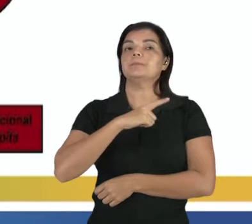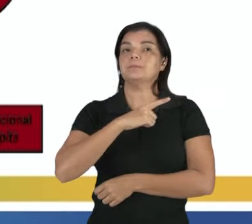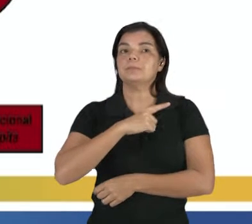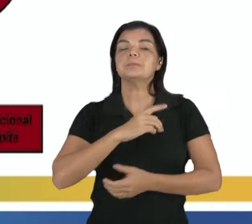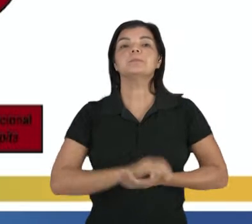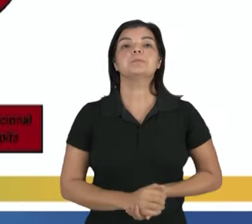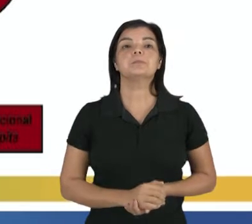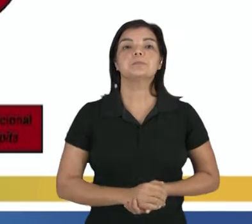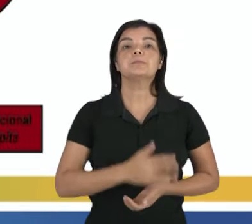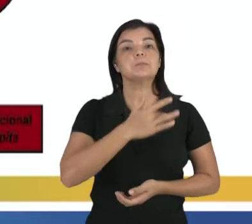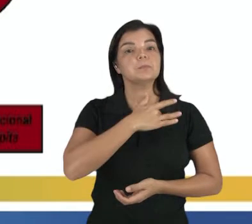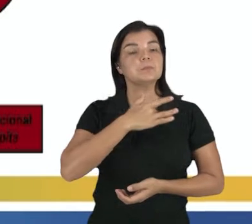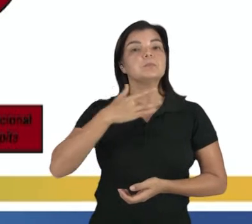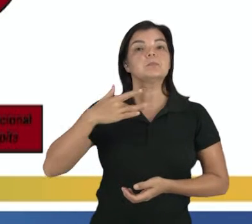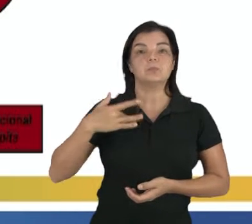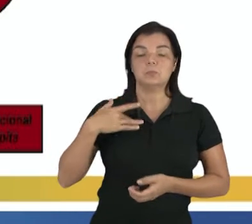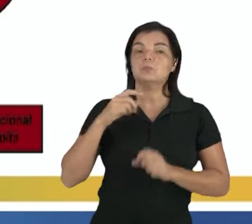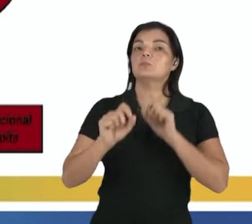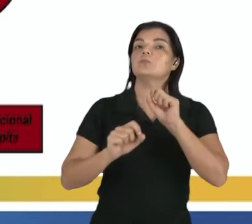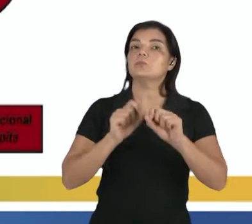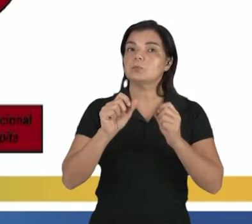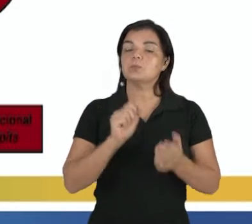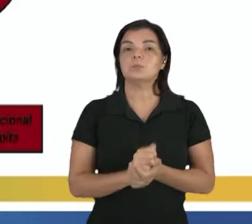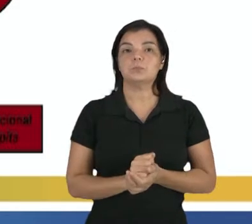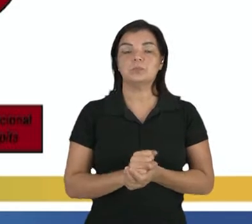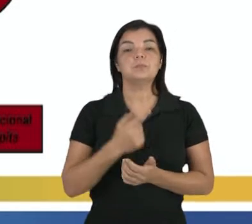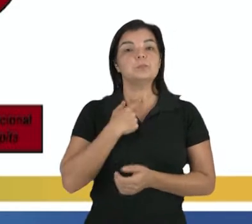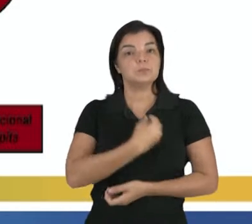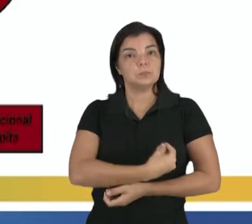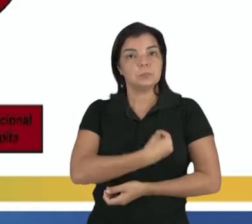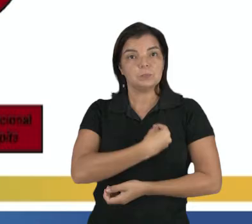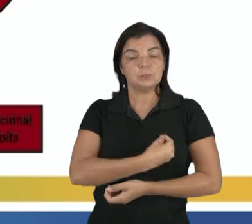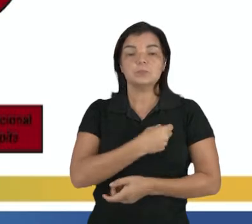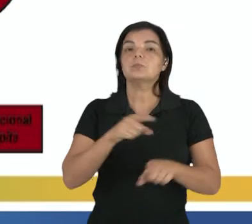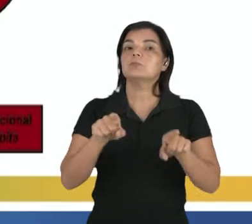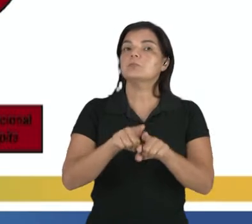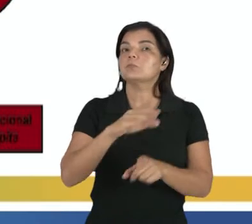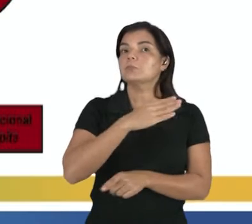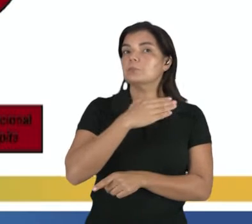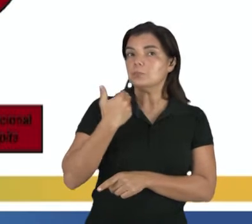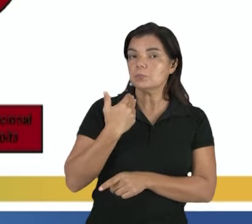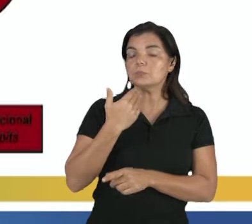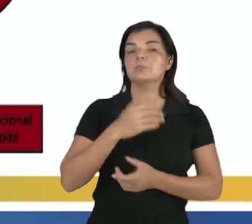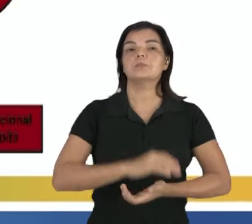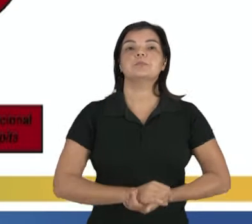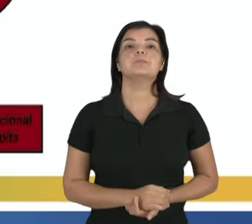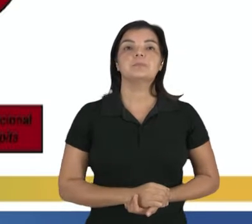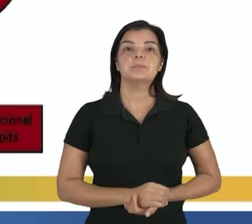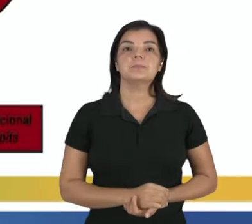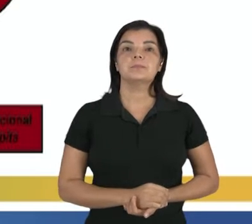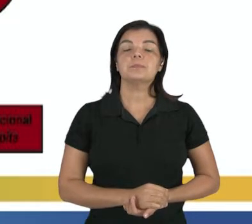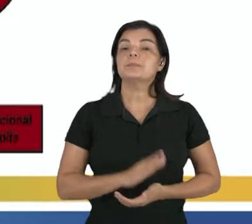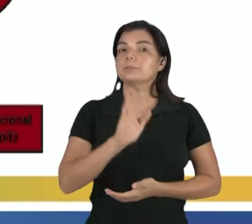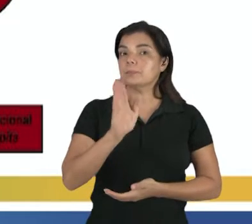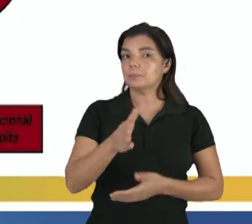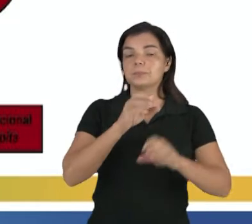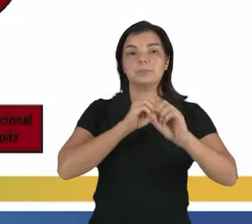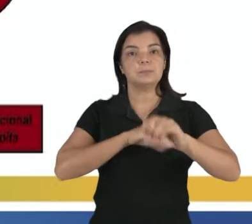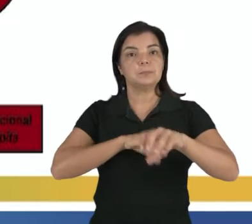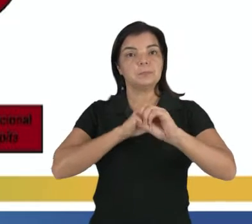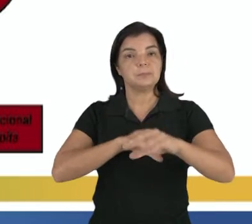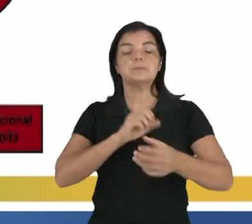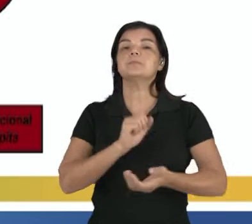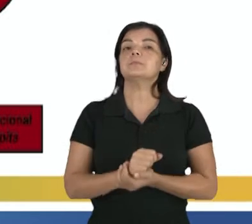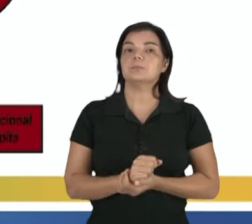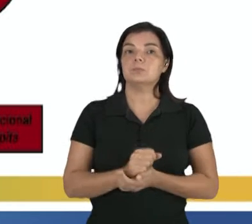pessoa. A saúde ela é medida através da expectativa de vida e da mortalidade, da taxa de mortalidade. Já a educação ela